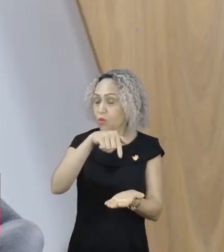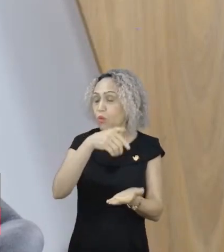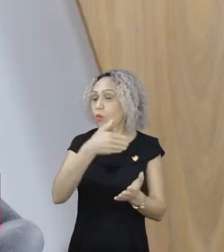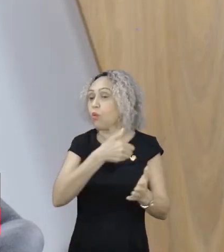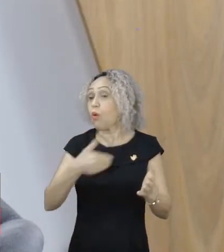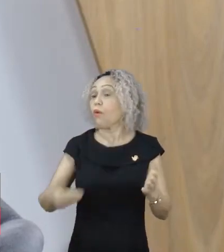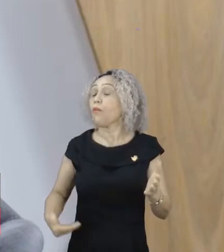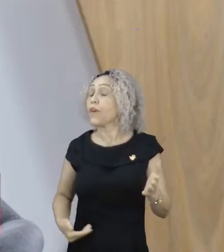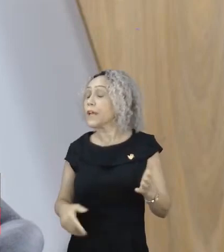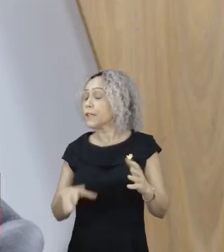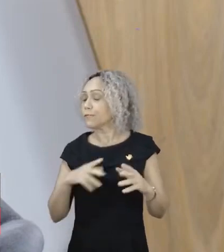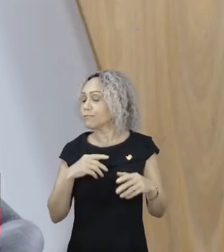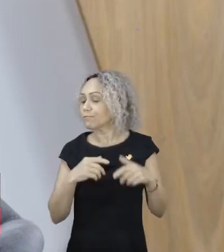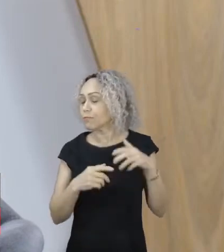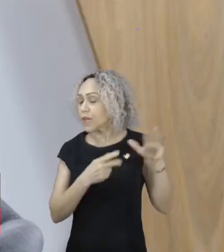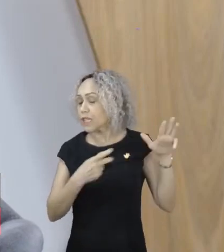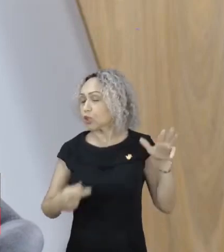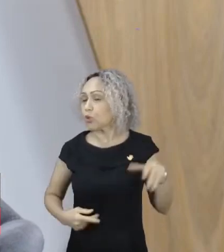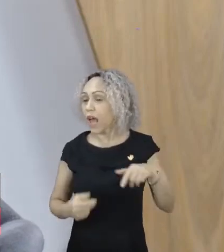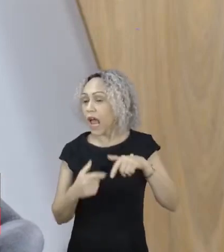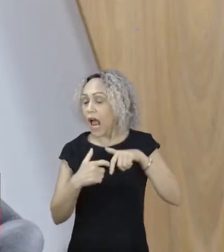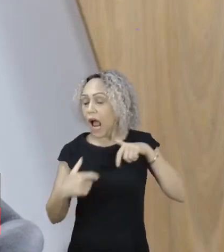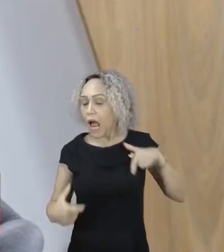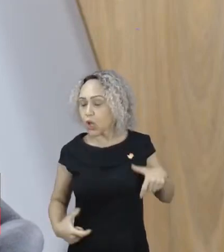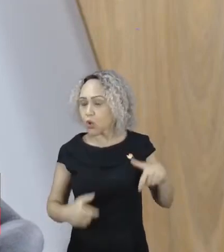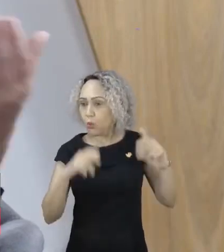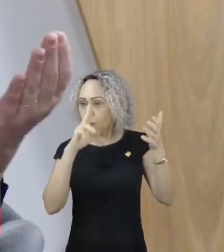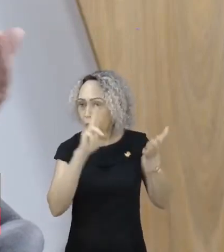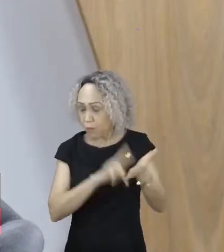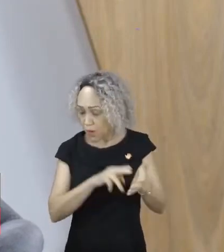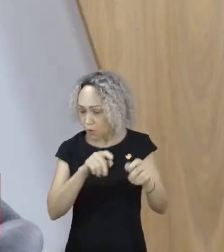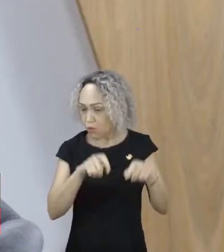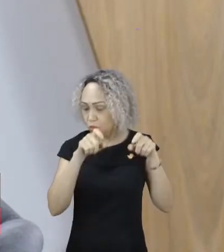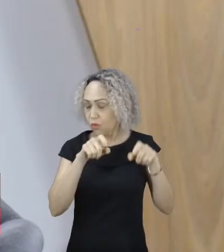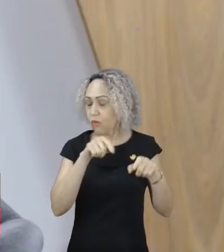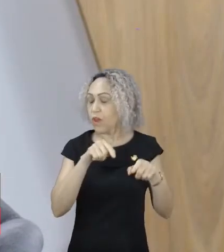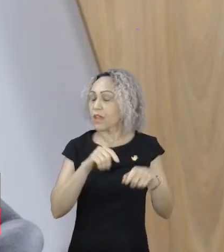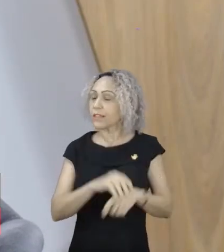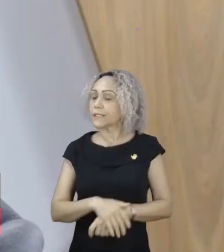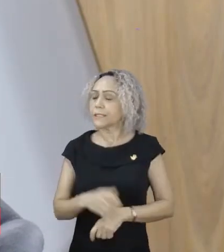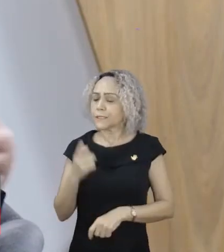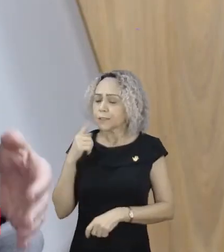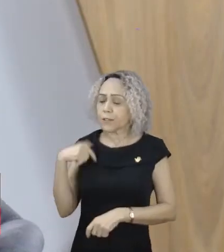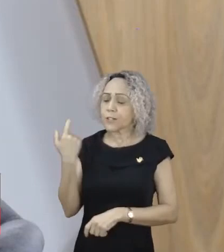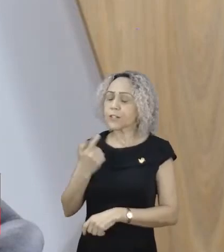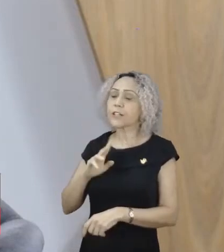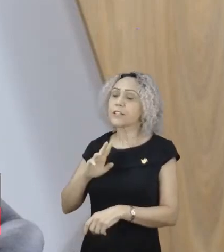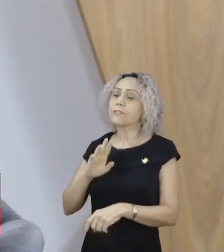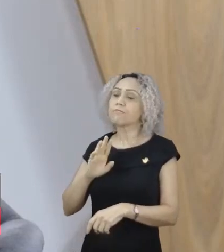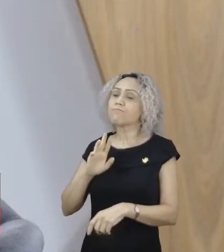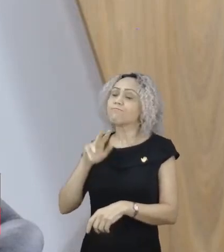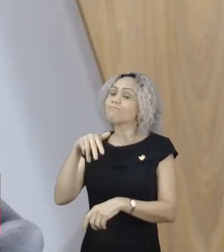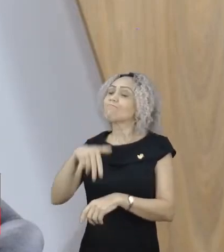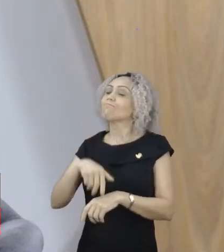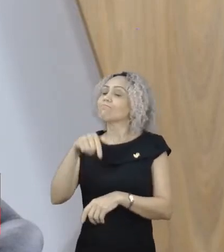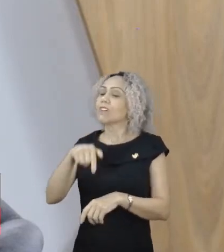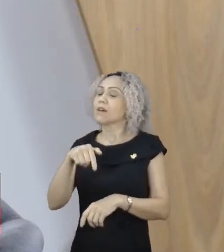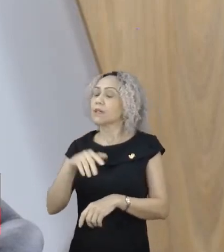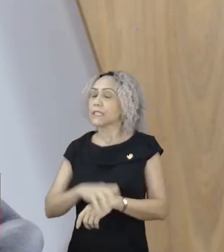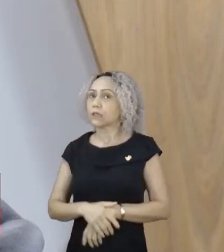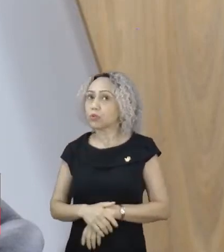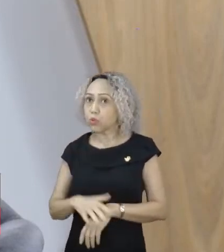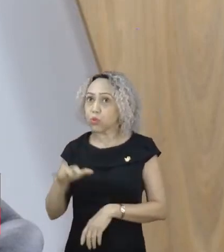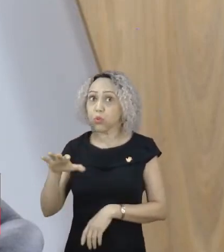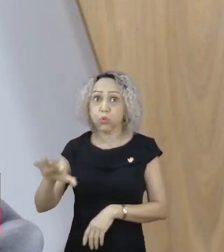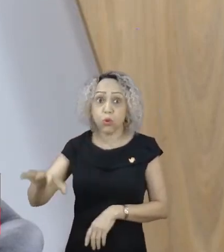Previdência do Bolsonaro lá em 2019. Você já tinha muitos anos sem concurso, então as áreas estavam assim, ainda estão, né? Porque a gente ainda não